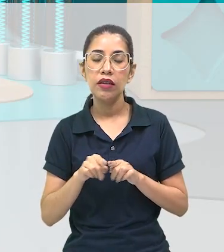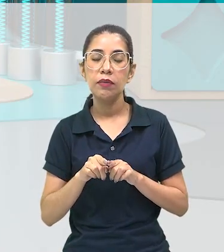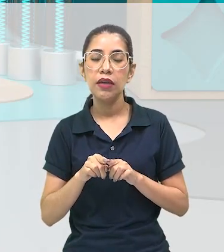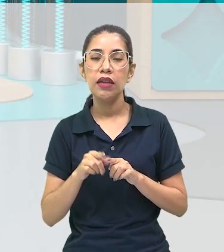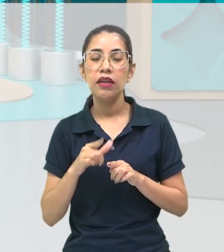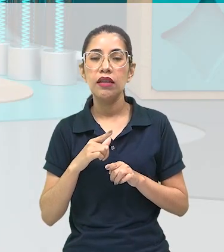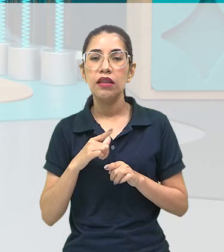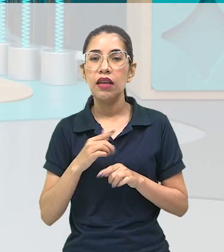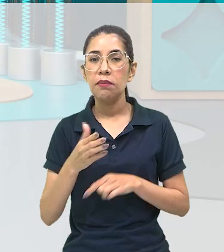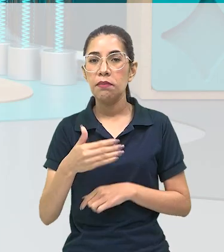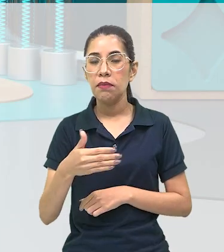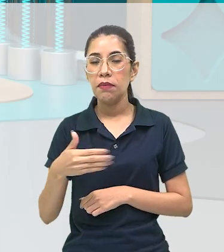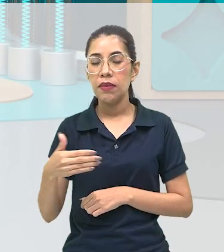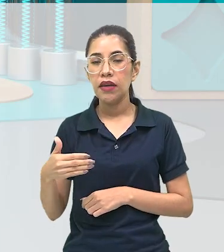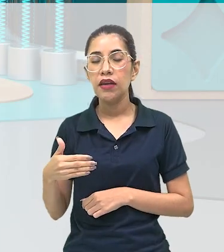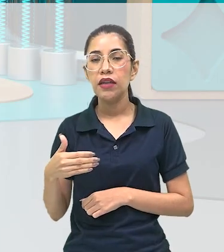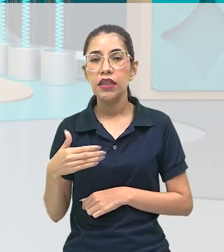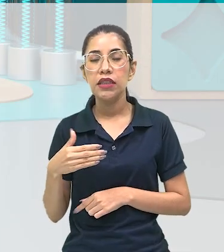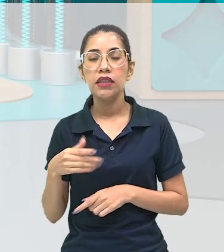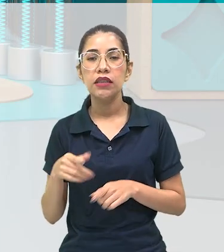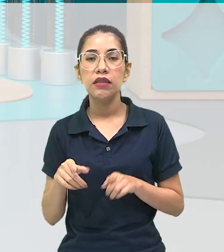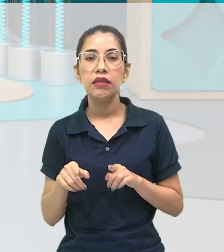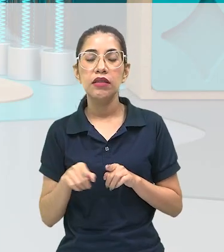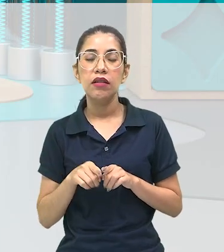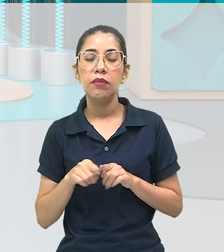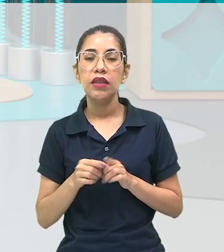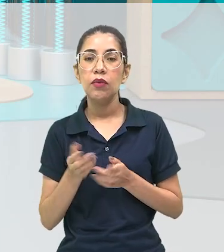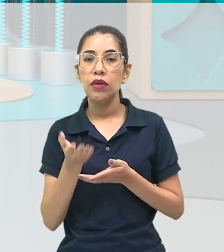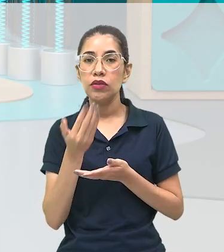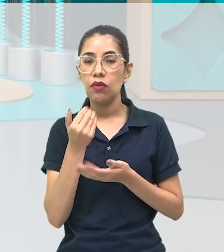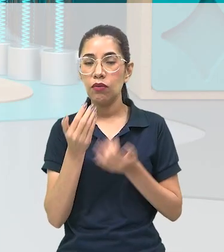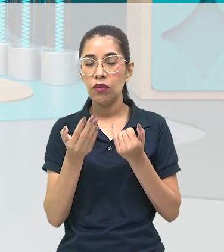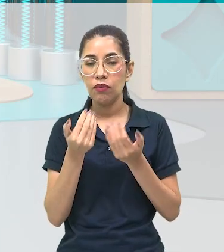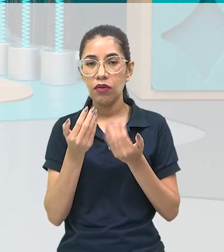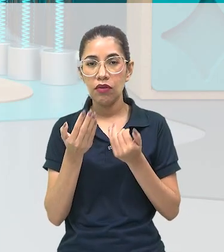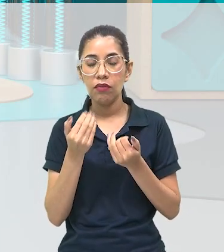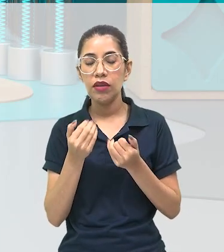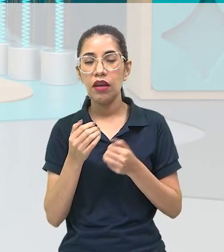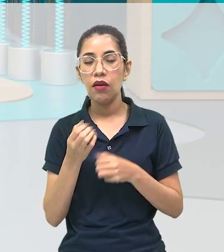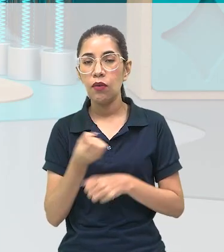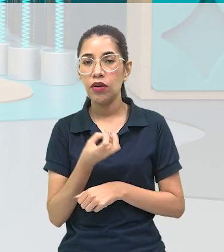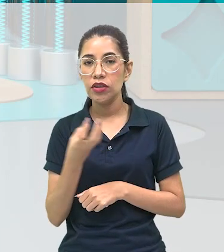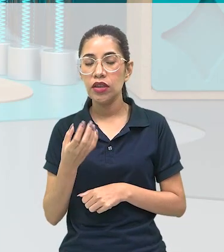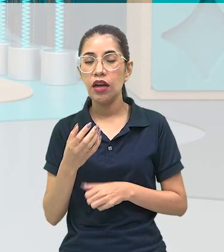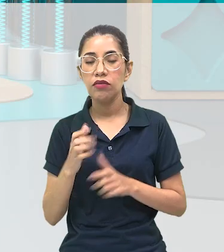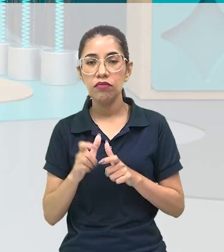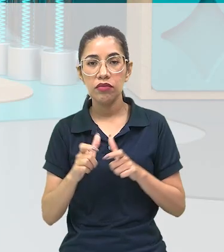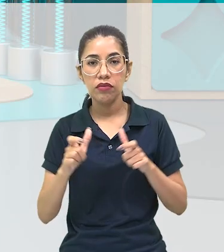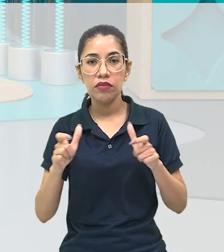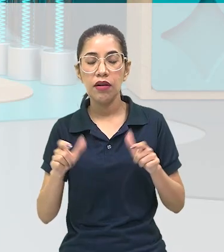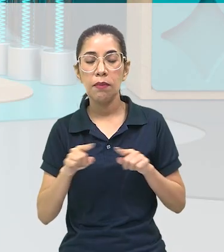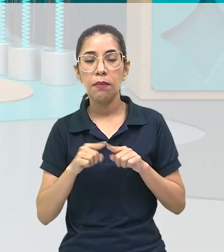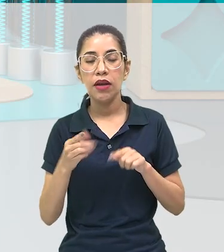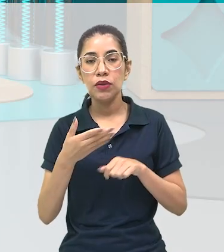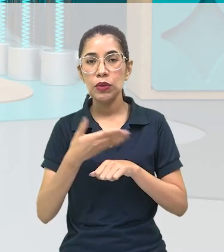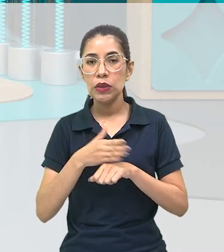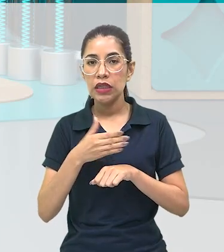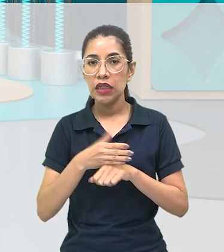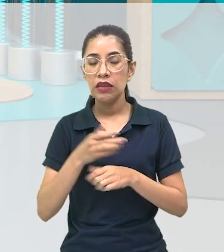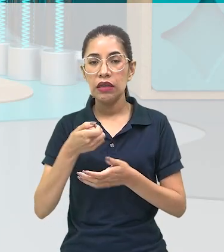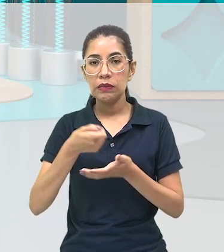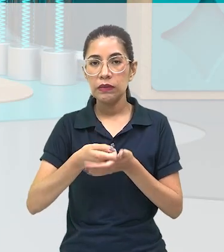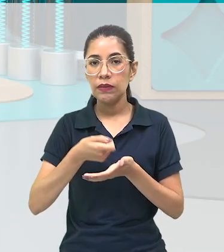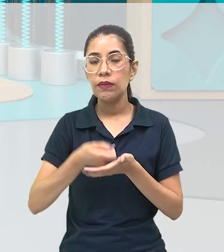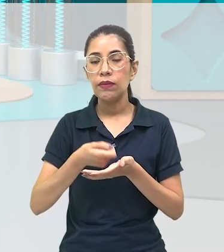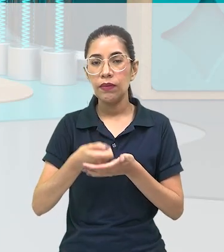tutano, peixe, né? Então eles consomem isso num volume muito grande, mas eles também treinam muito pesado lá no